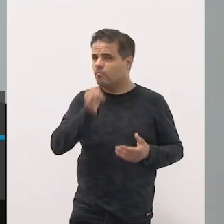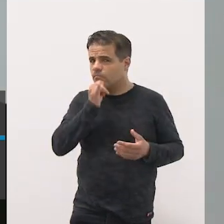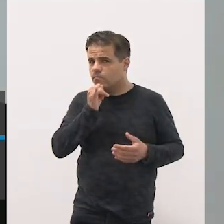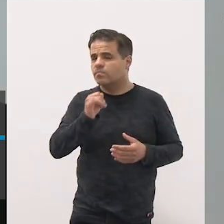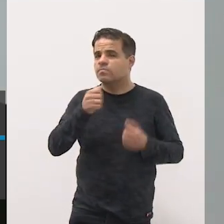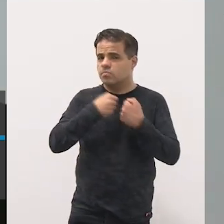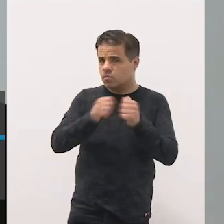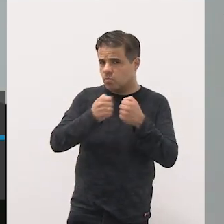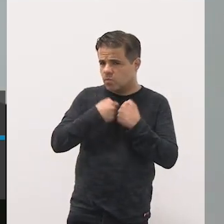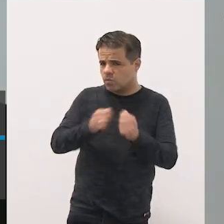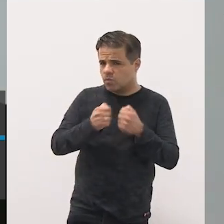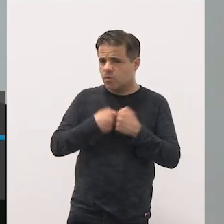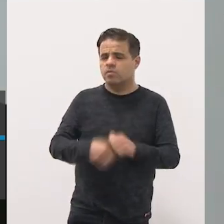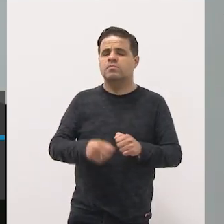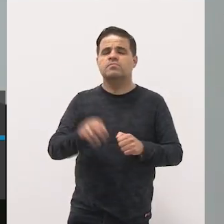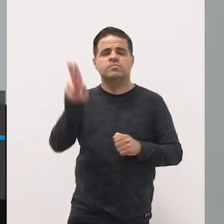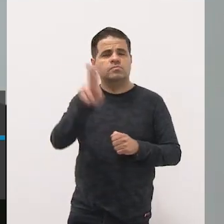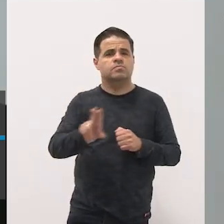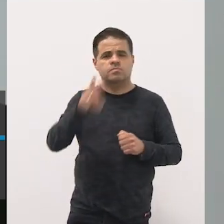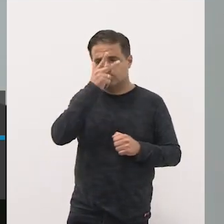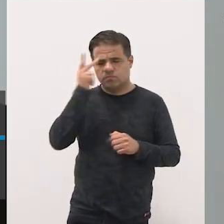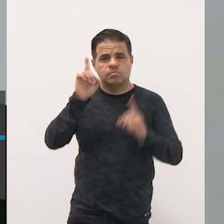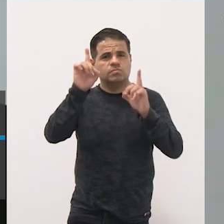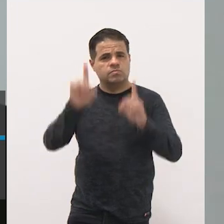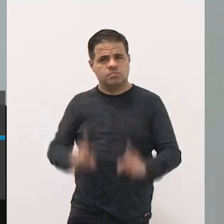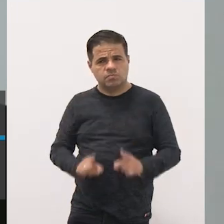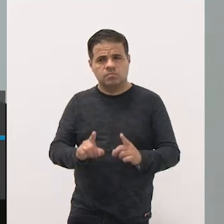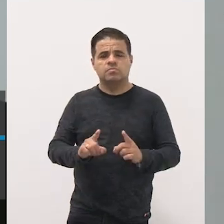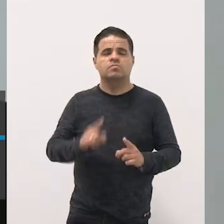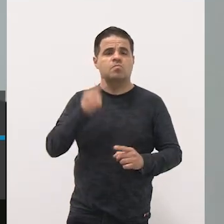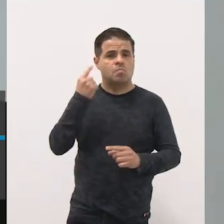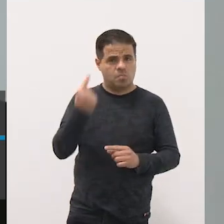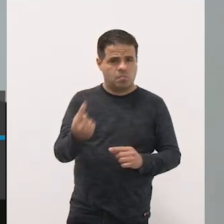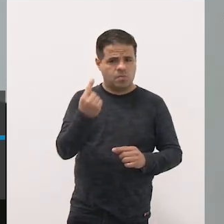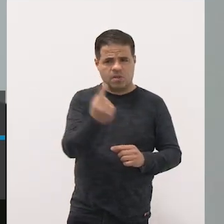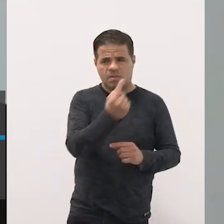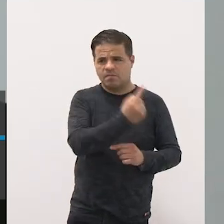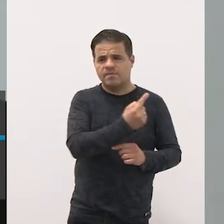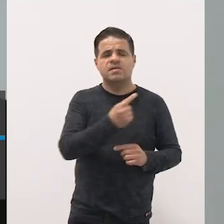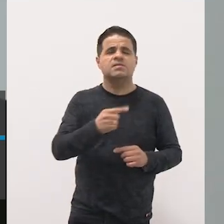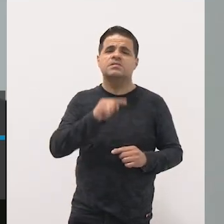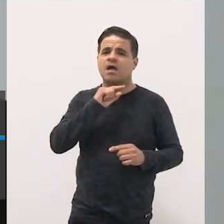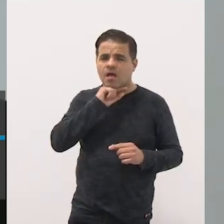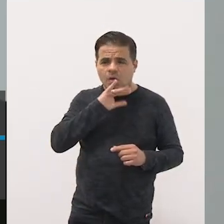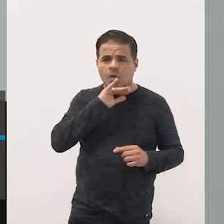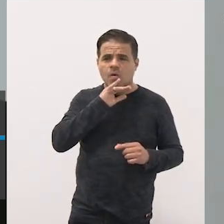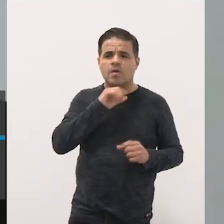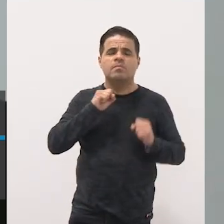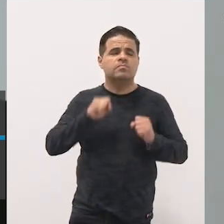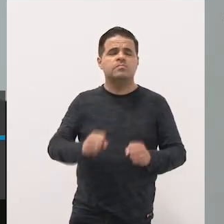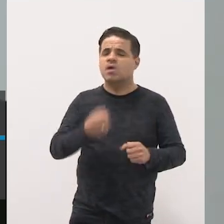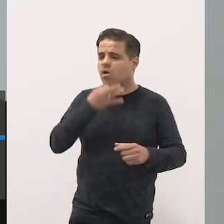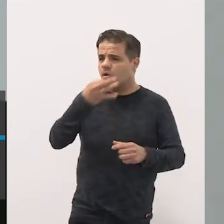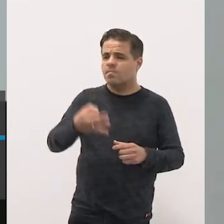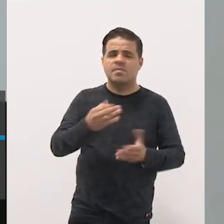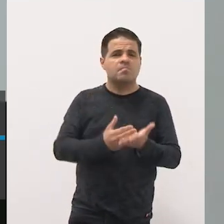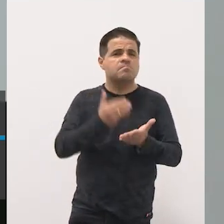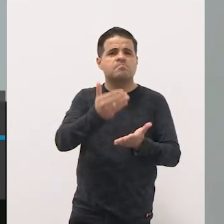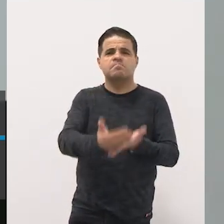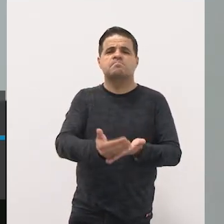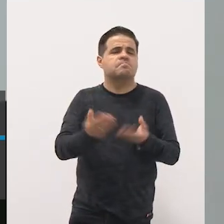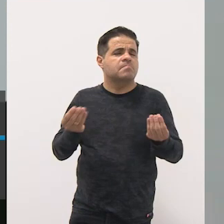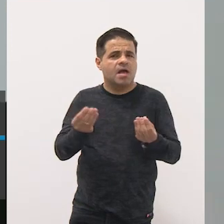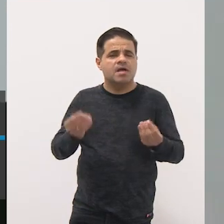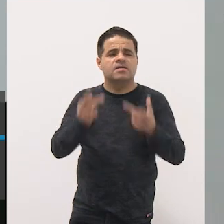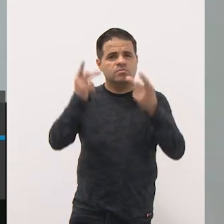do ônibus para um usuário deficiente por vez é cruel. Podia comentar um pouco mais